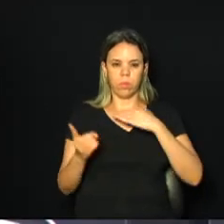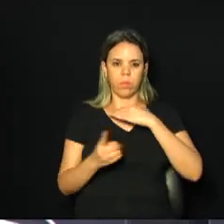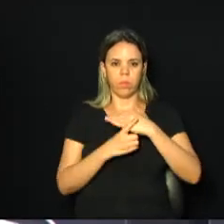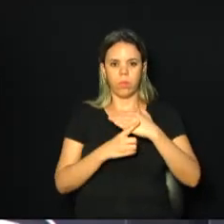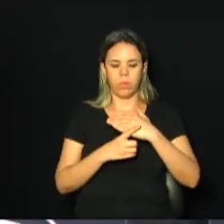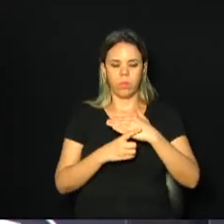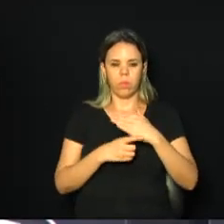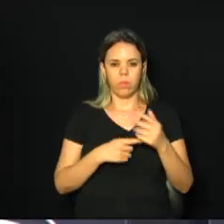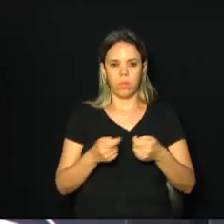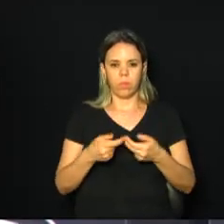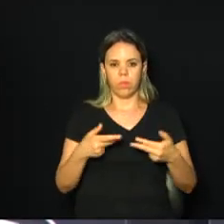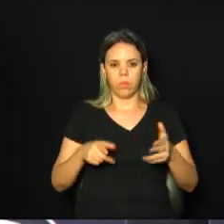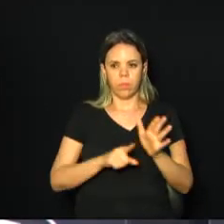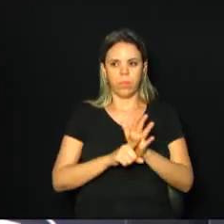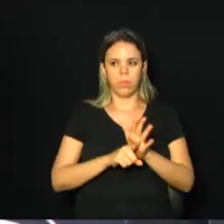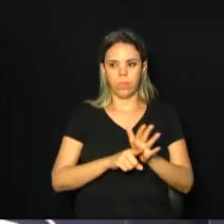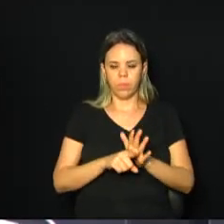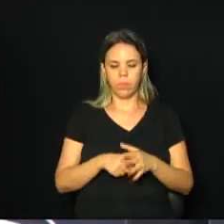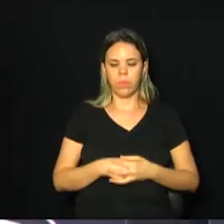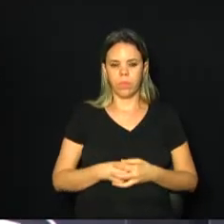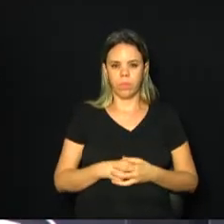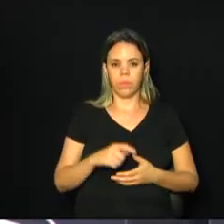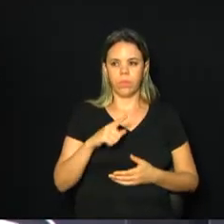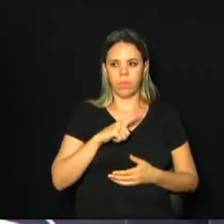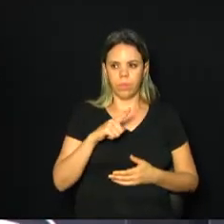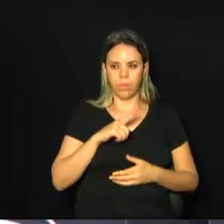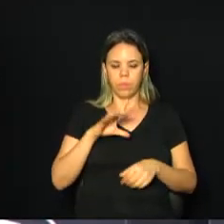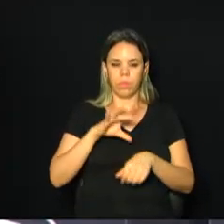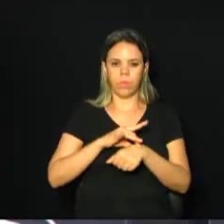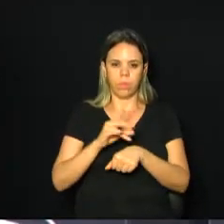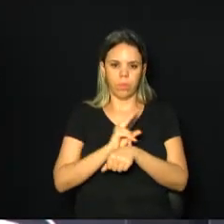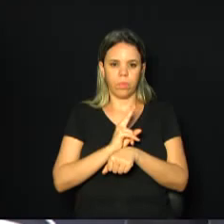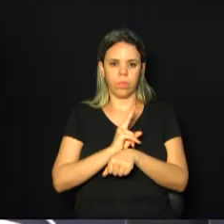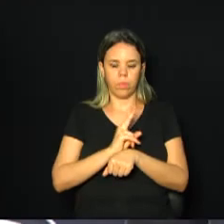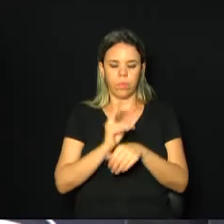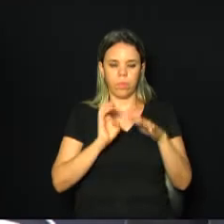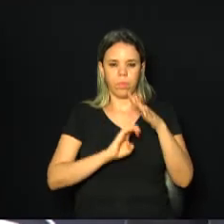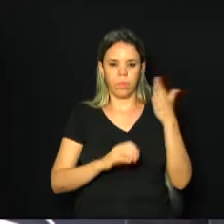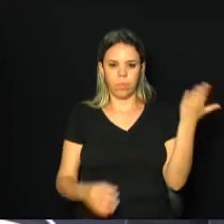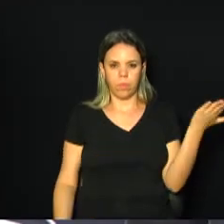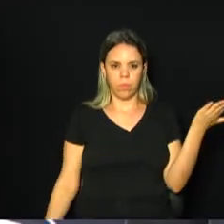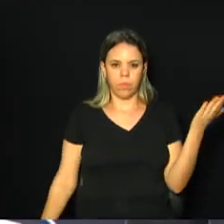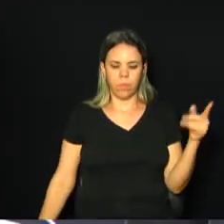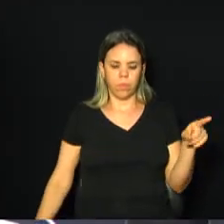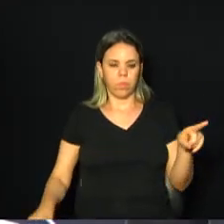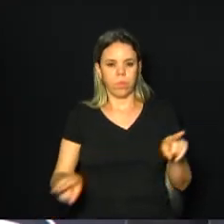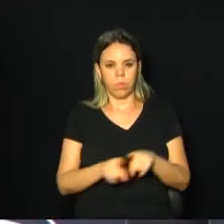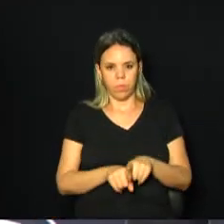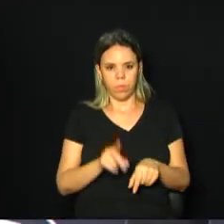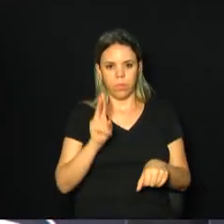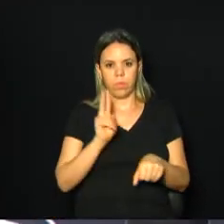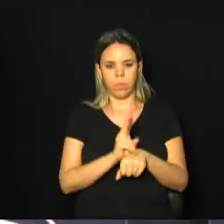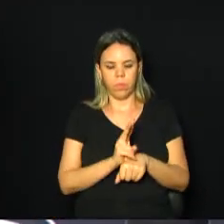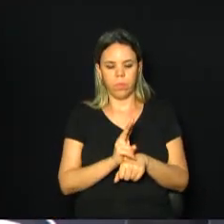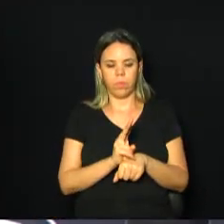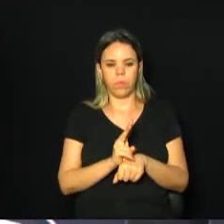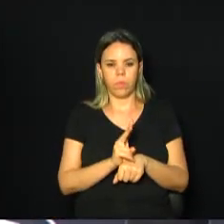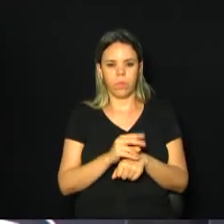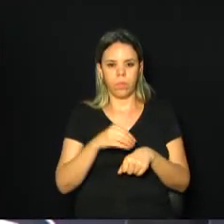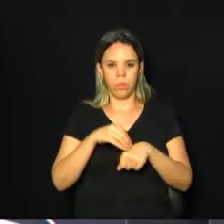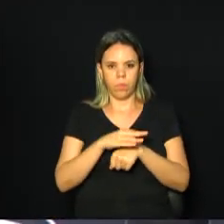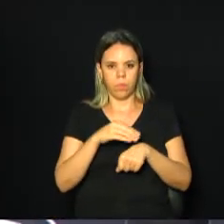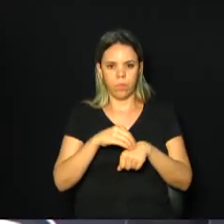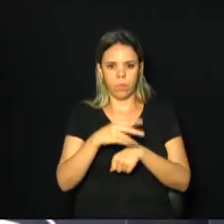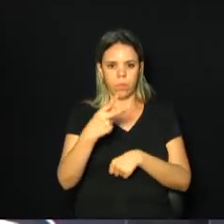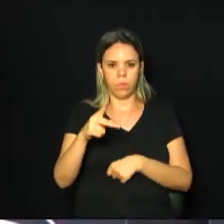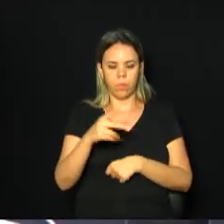vai lidar com dados, você tem que ter a segurança de que aquela empresa também vai cuidar dos dados que serão passados para